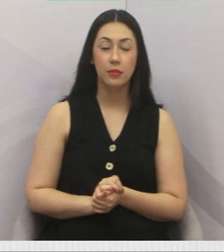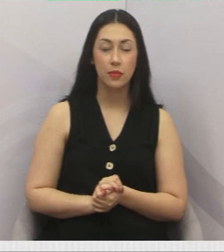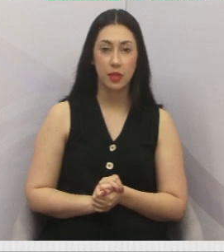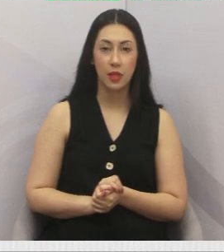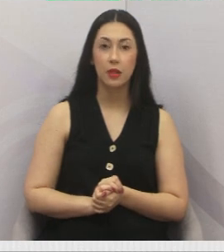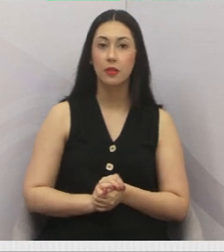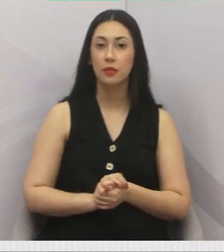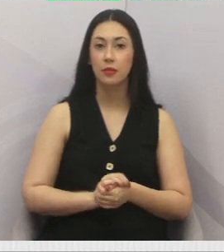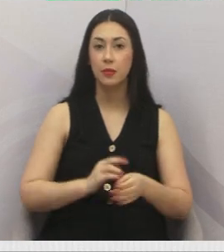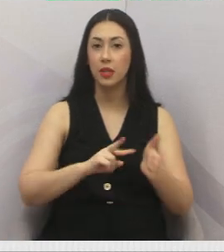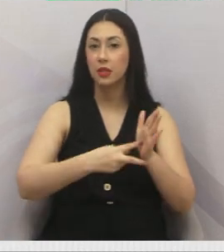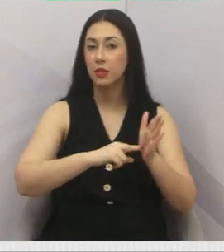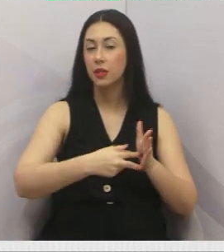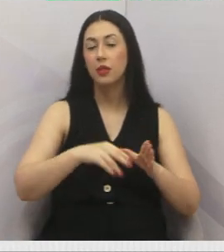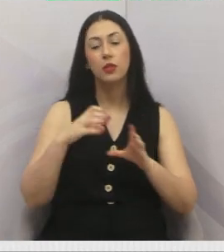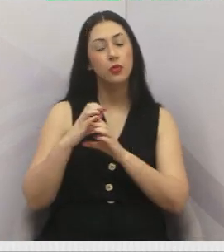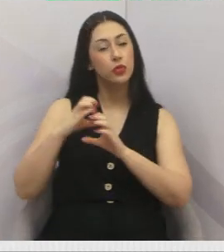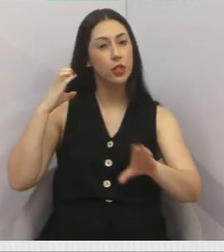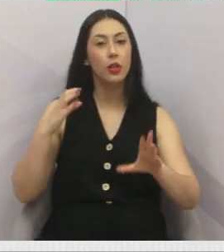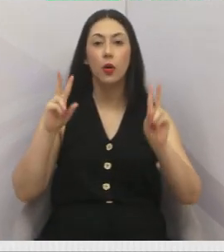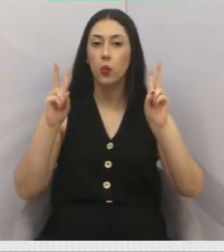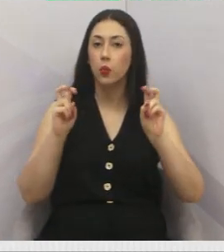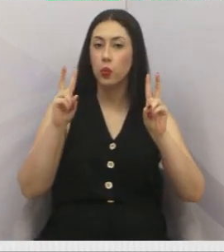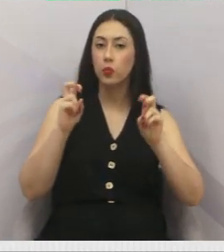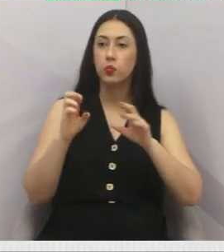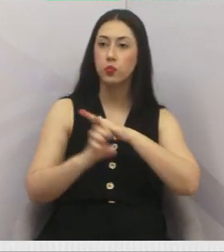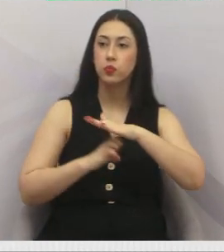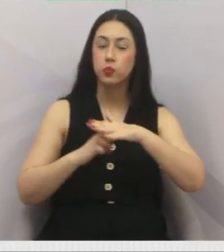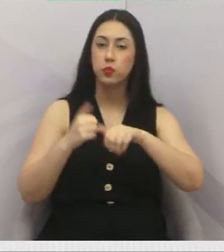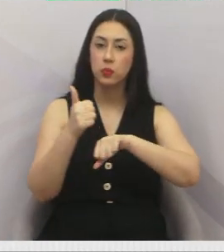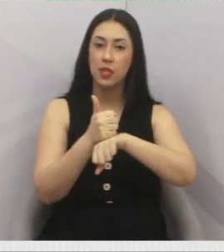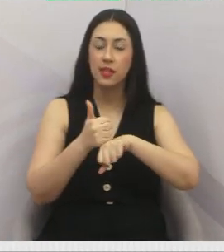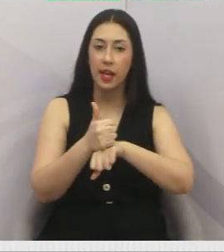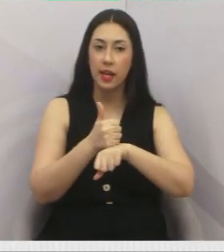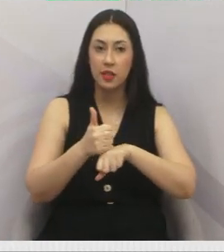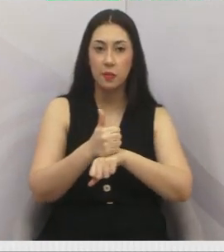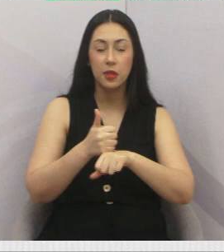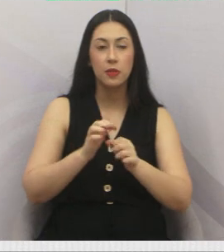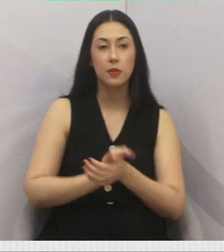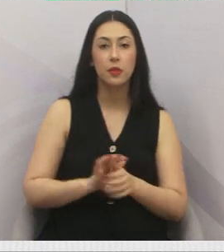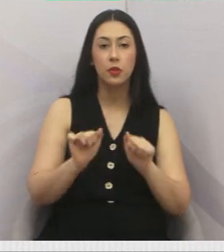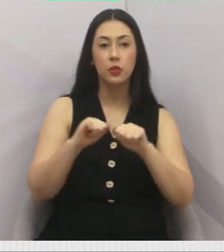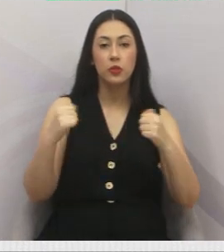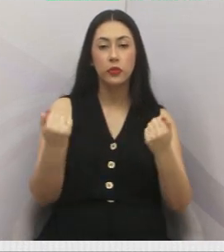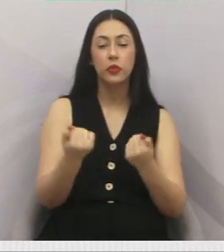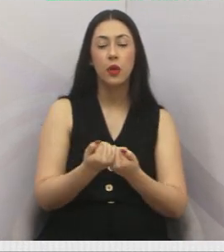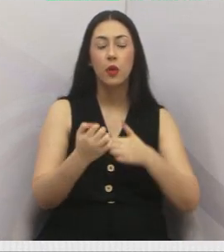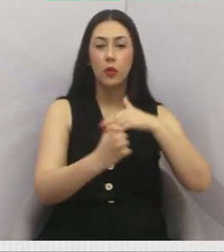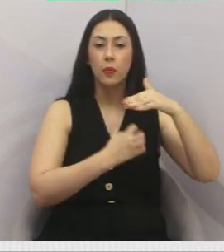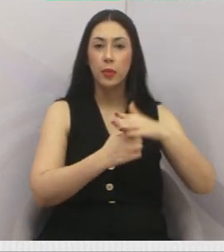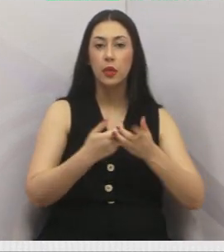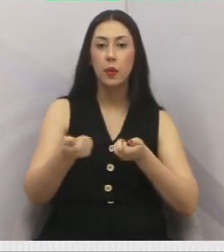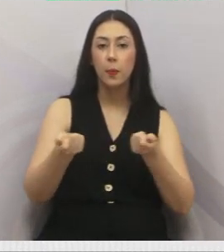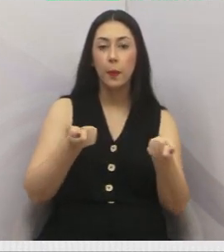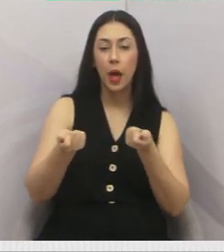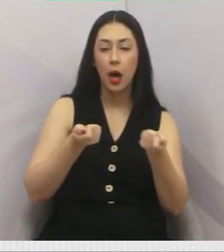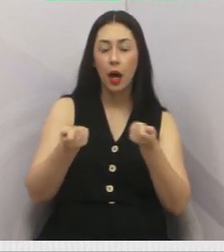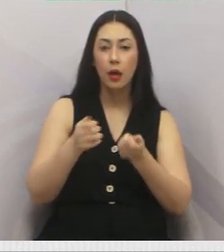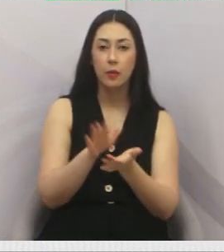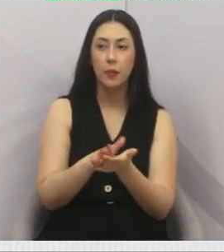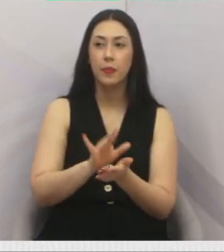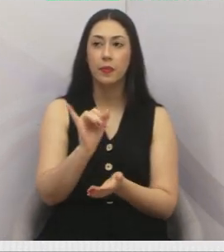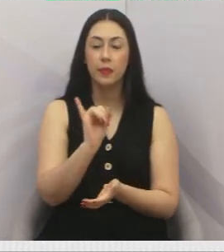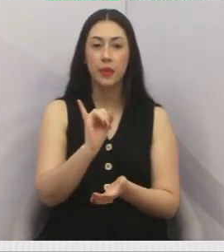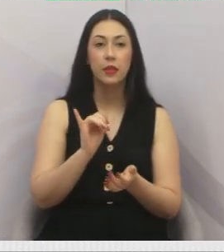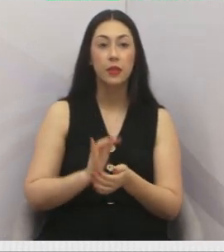Engenheiros. Segmento empresas e ou entidades profissionais, um voto para a Associação das Empresas de Mineração de Jacareí. Segmento